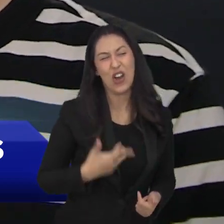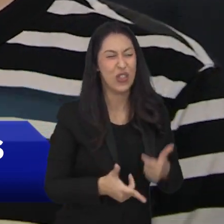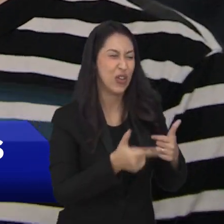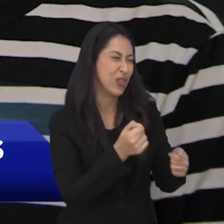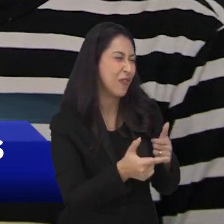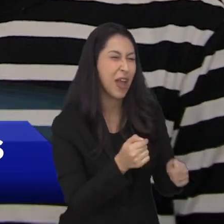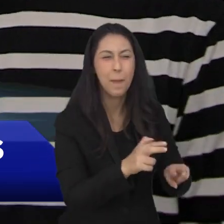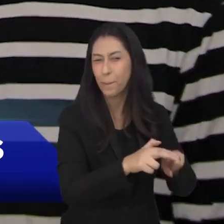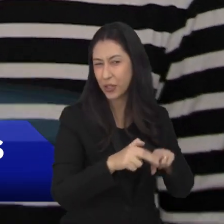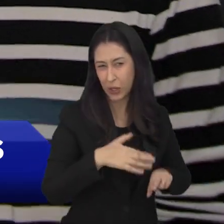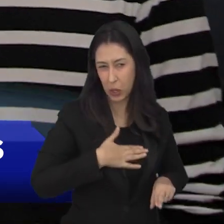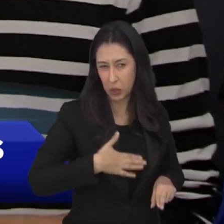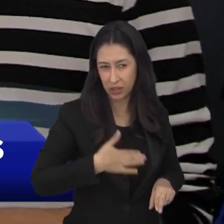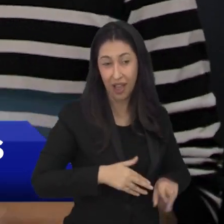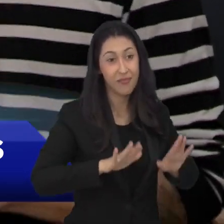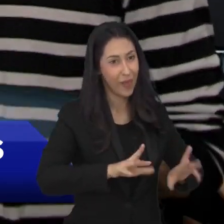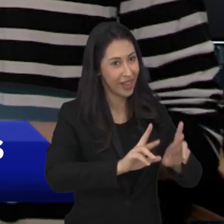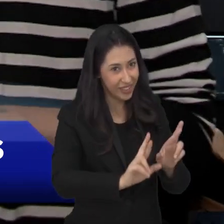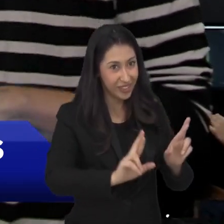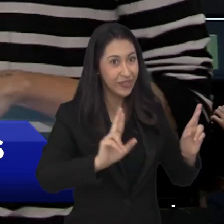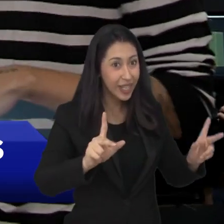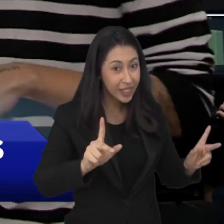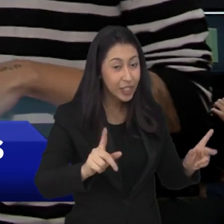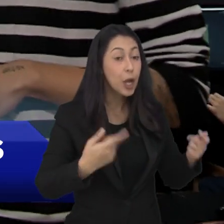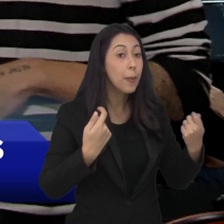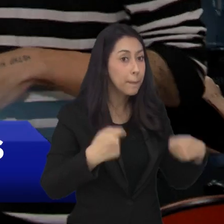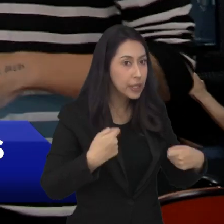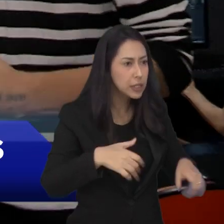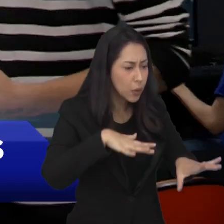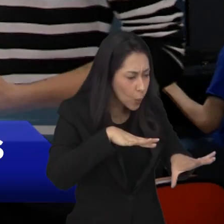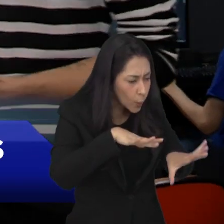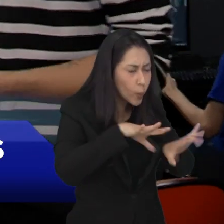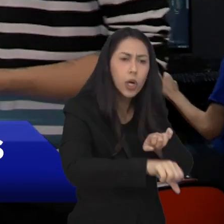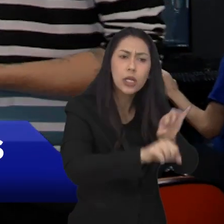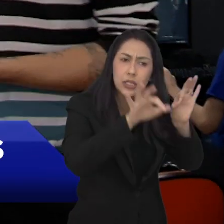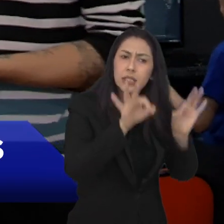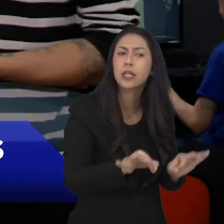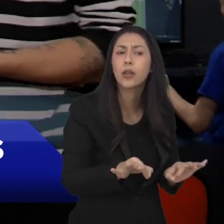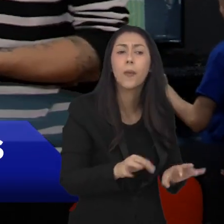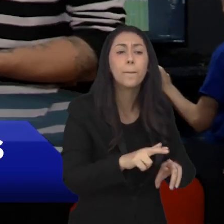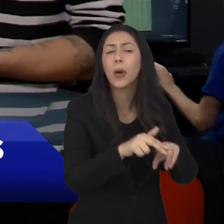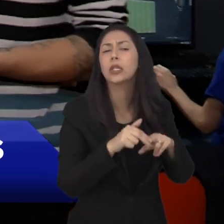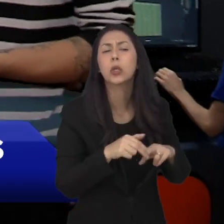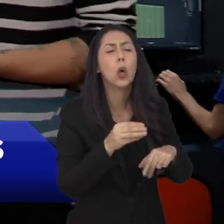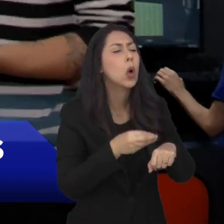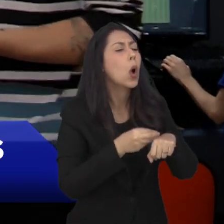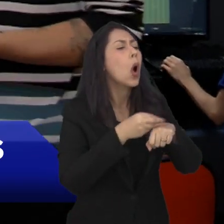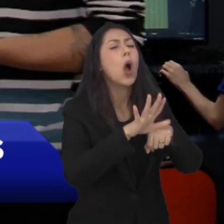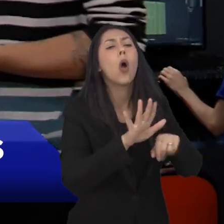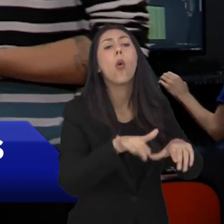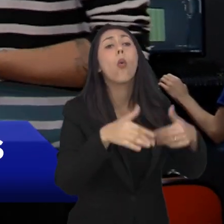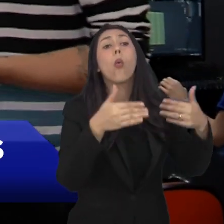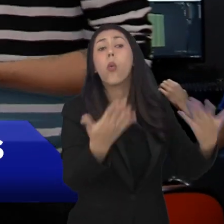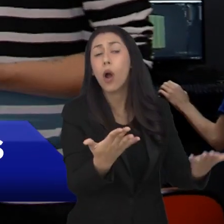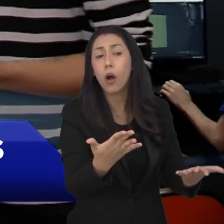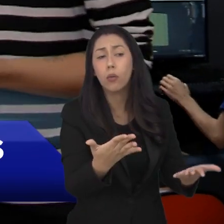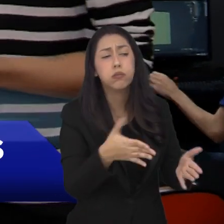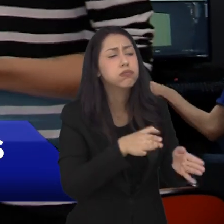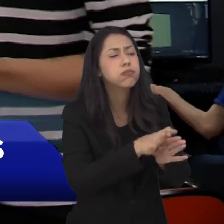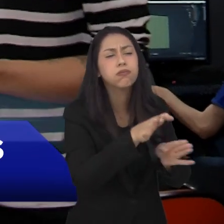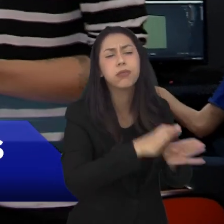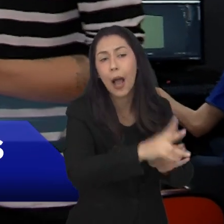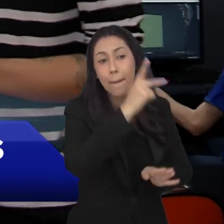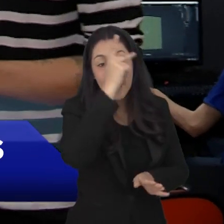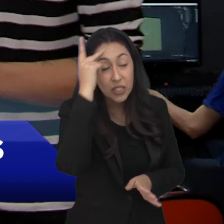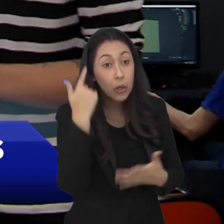de jogar videogame, vou gostar de trabalhar na área também. Mas não é assim, né? Tem que ter a formação certinho, como você disse. Então, qual recado você passa para essas pessoas